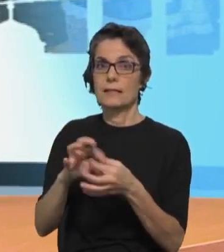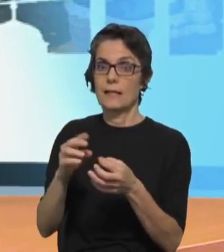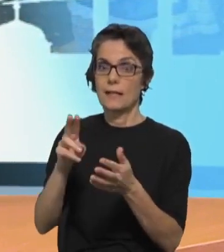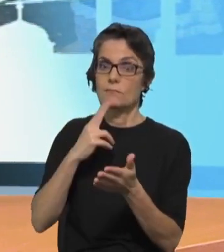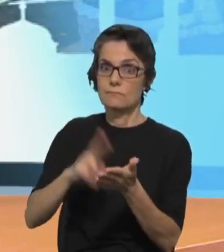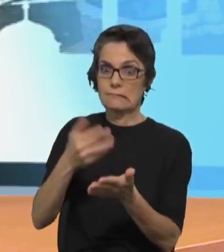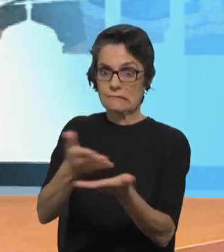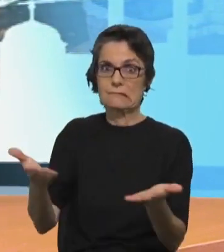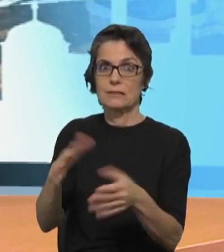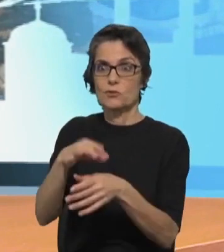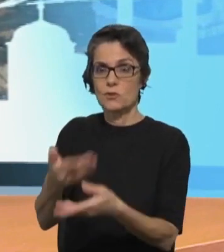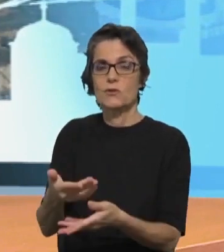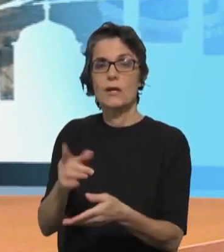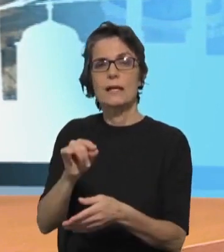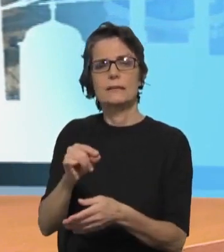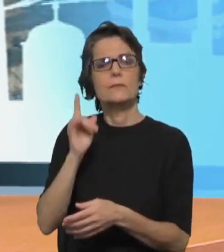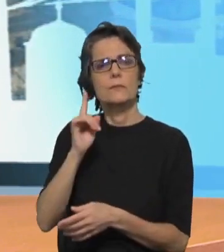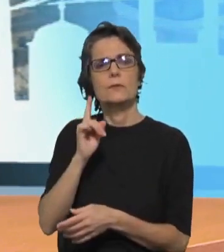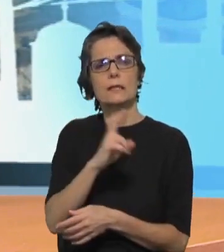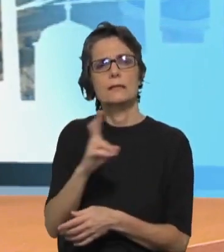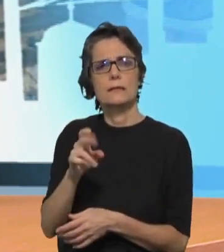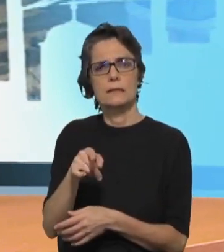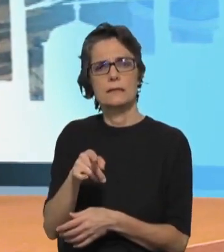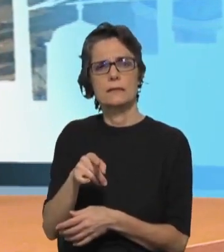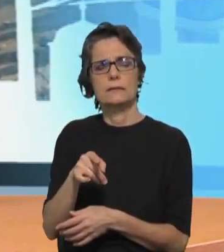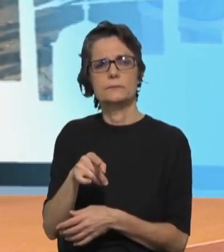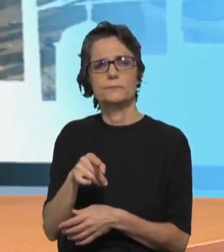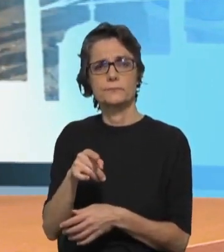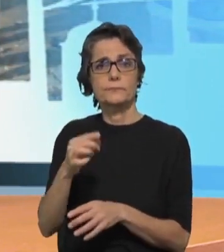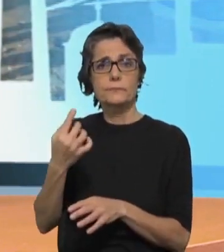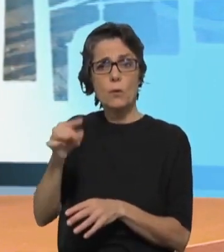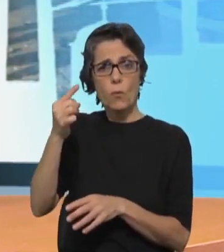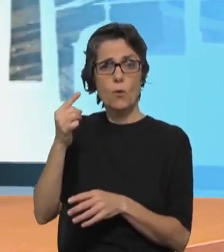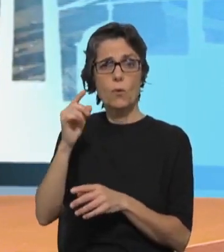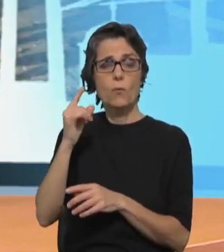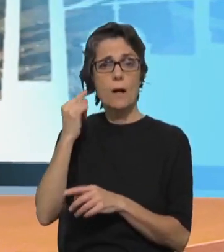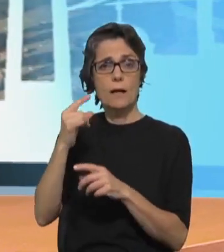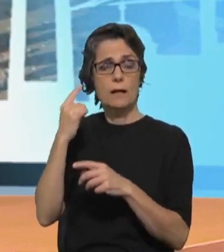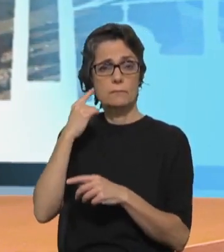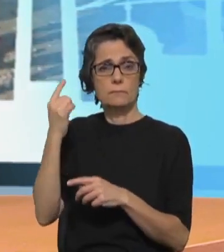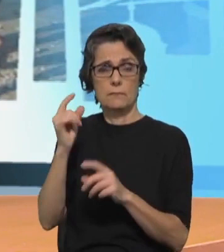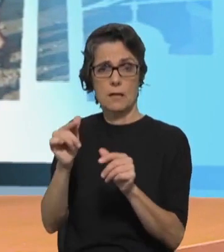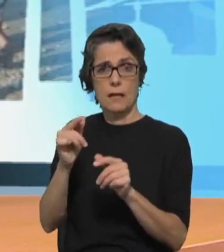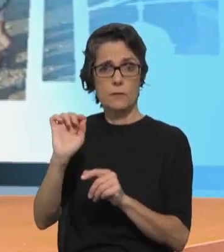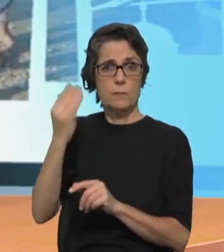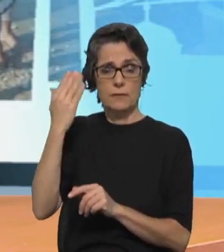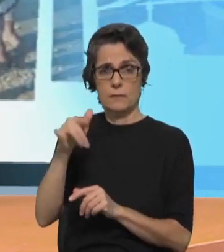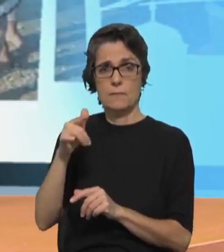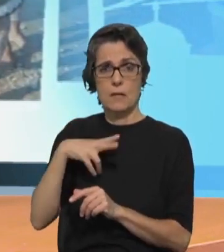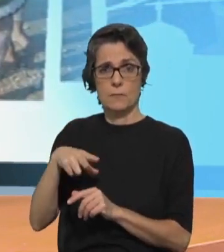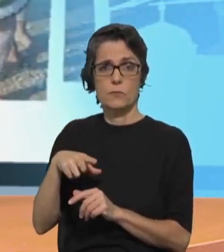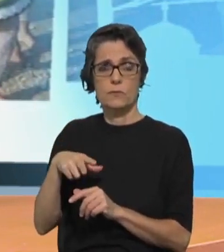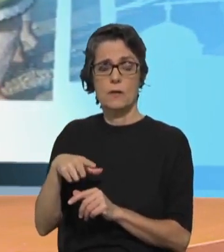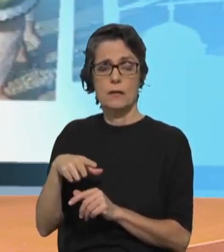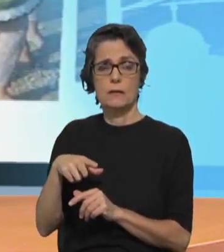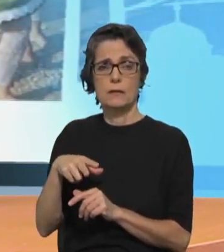contribuir muito para a afirmação da Rádio Renascença como uma das principais estações de rádio portuguesas,